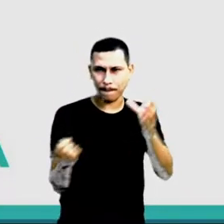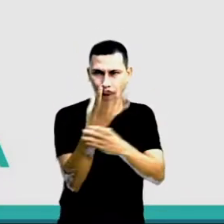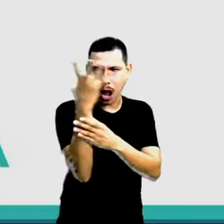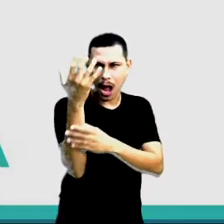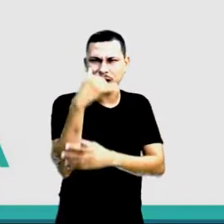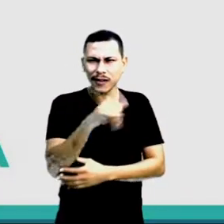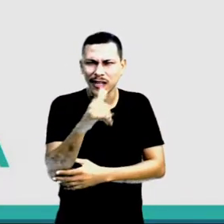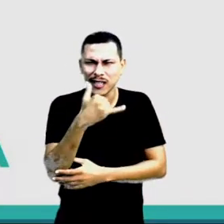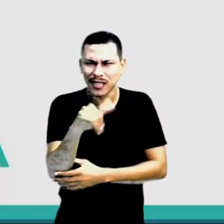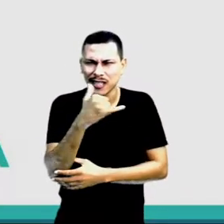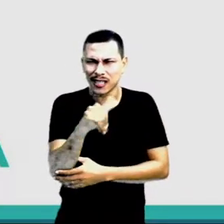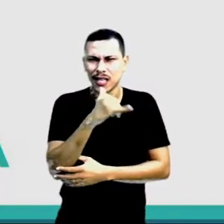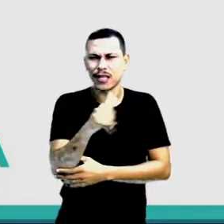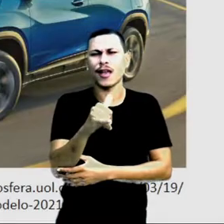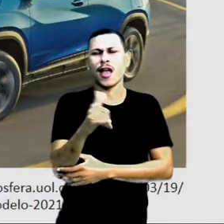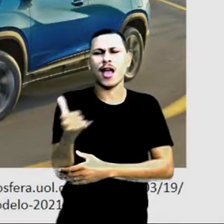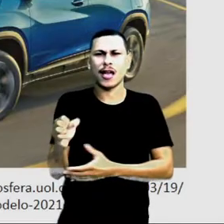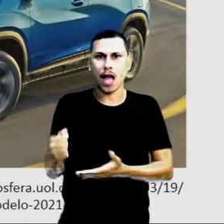movem máquinas.